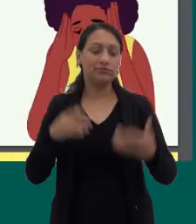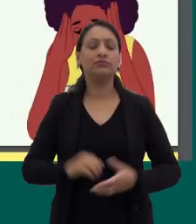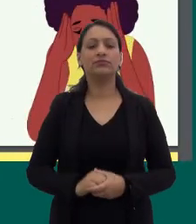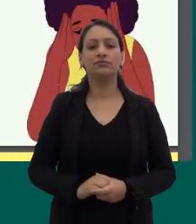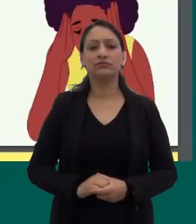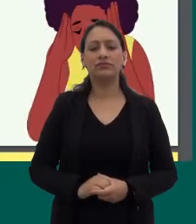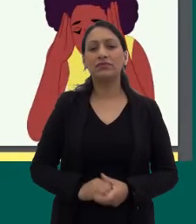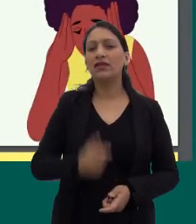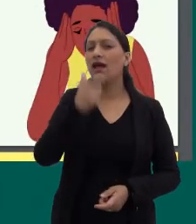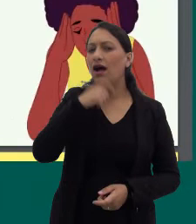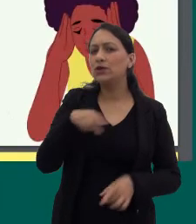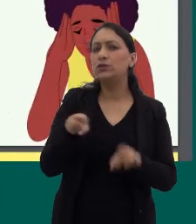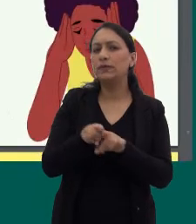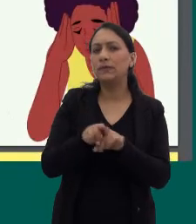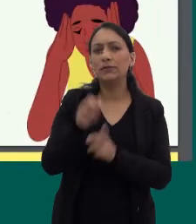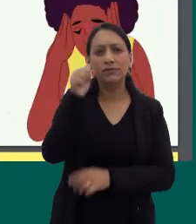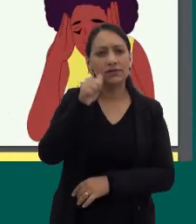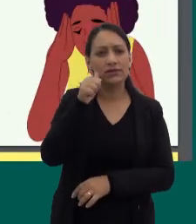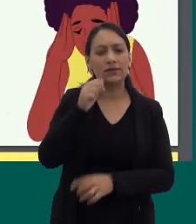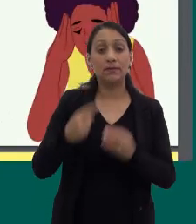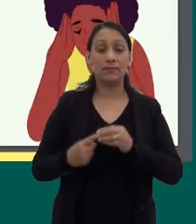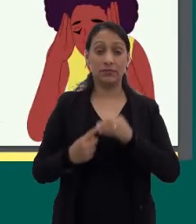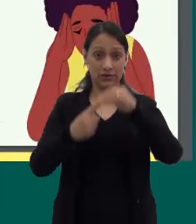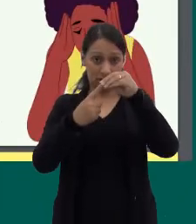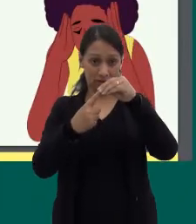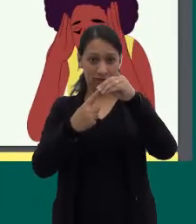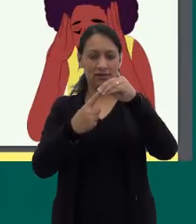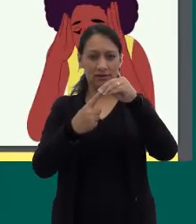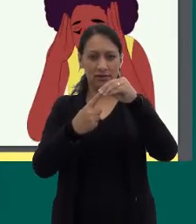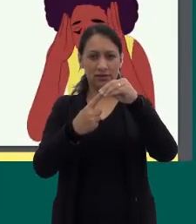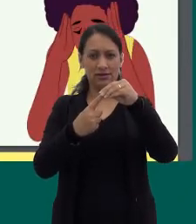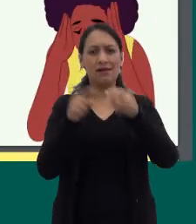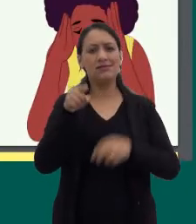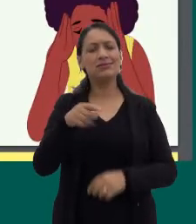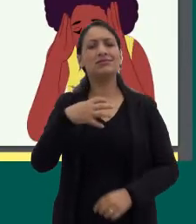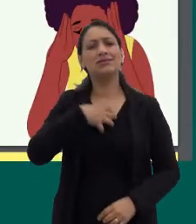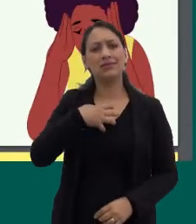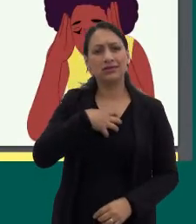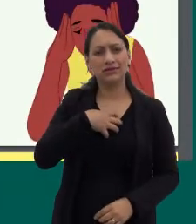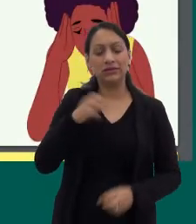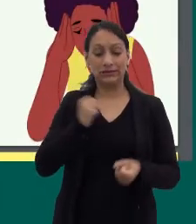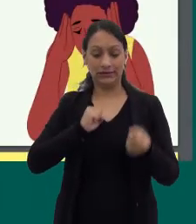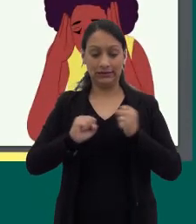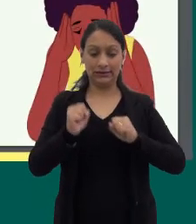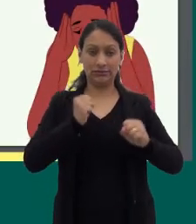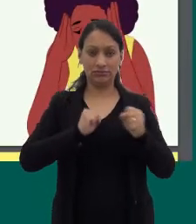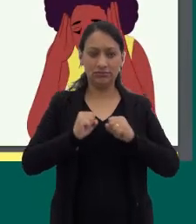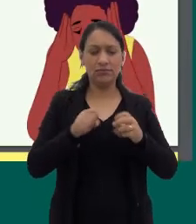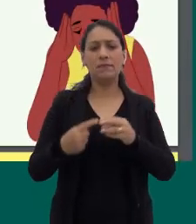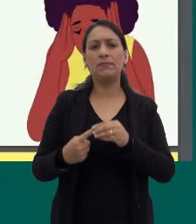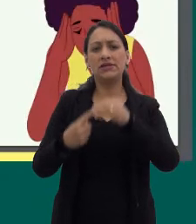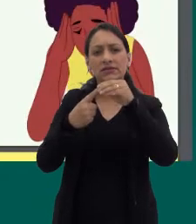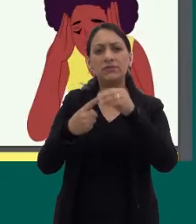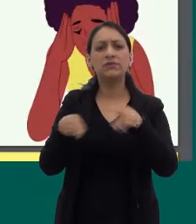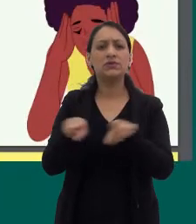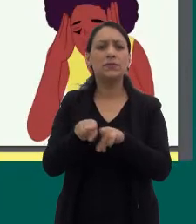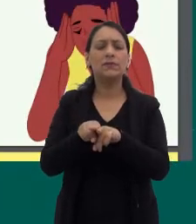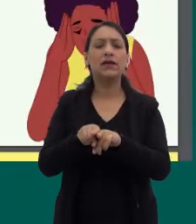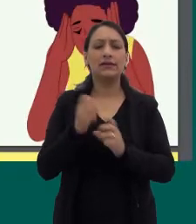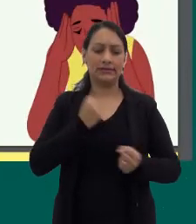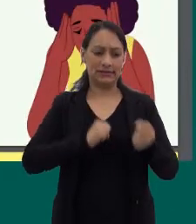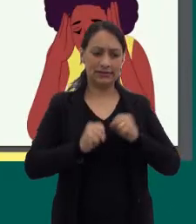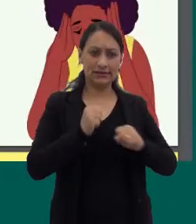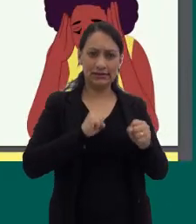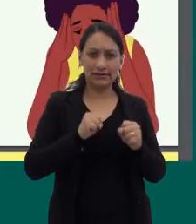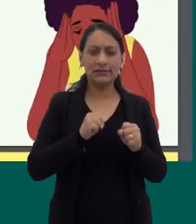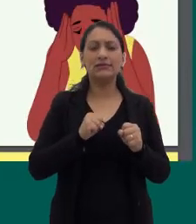E acho, né, meninas, que principalmente esse sentimento da ansiedade, principalmente essas ansiedades